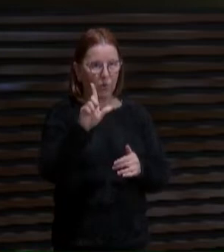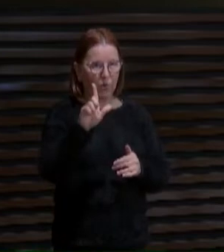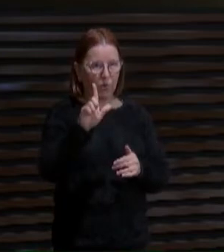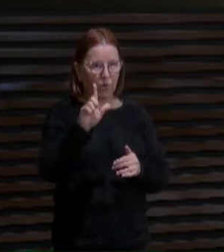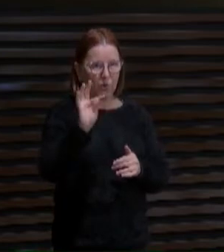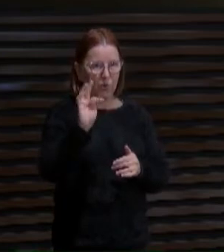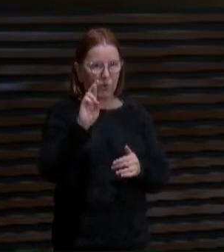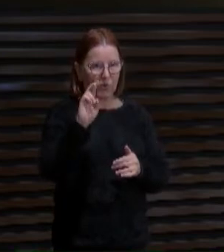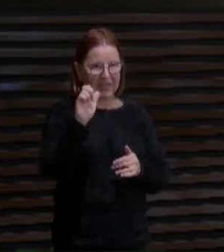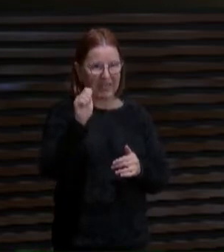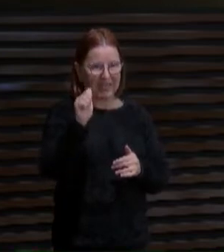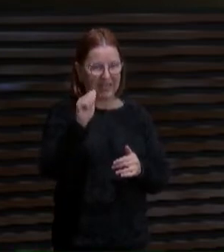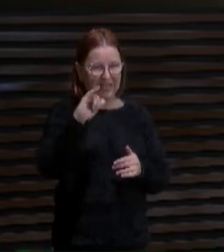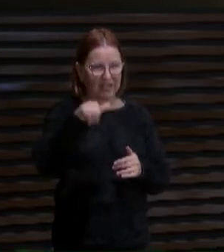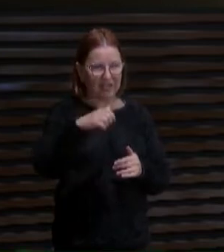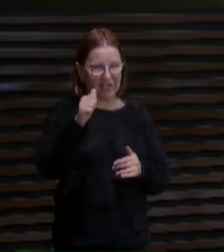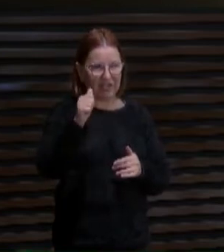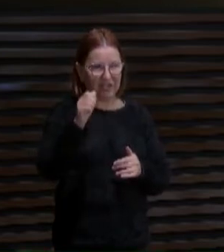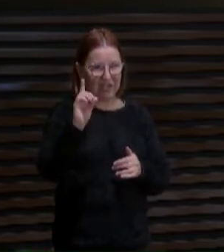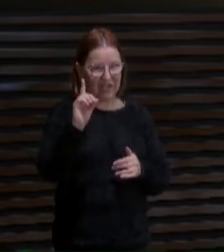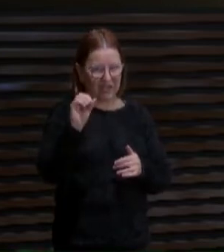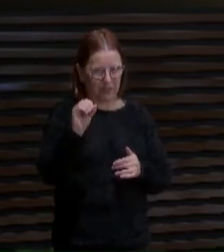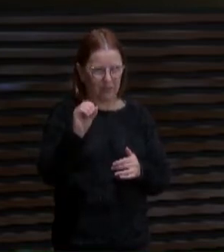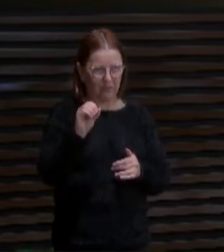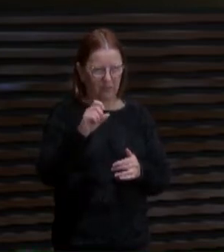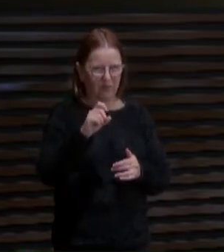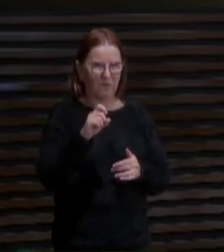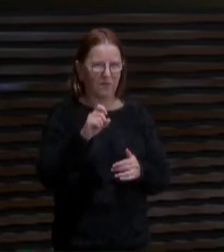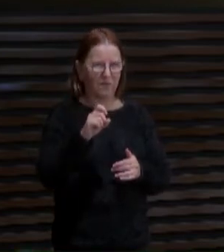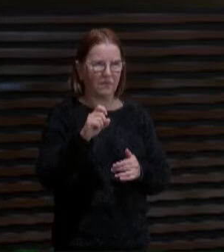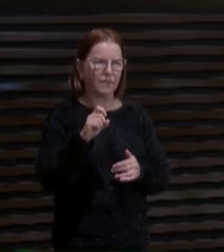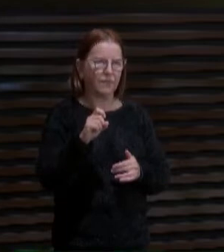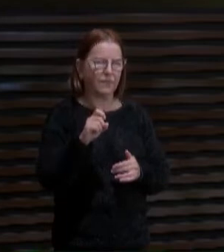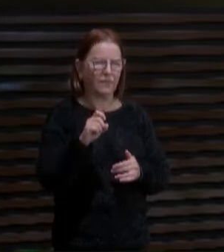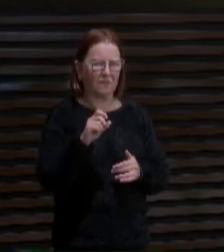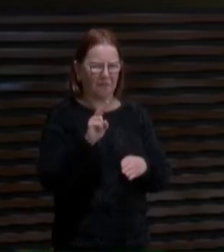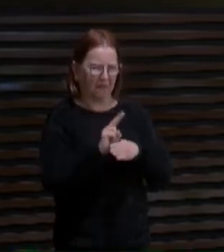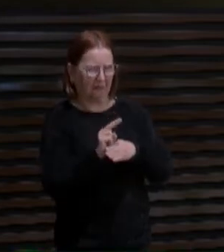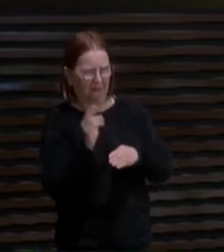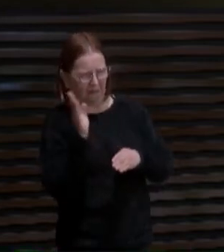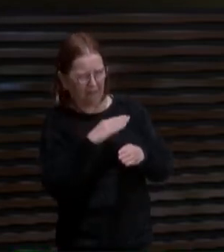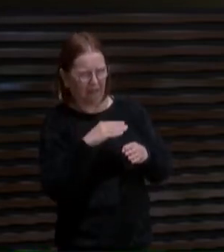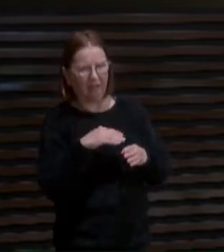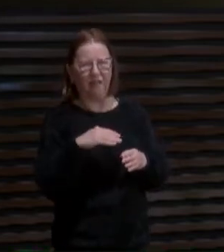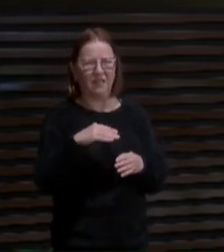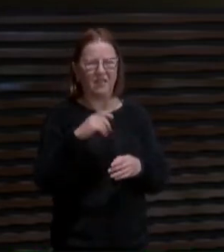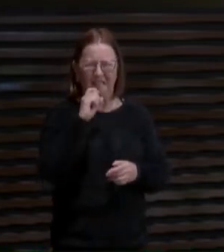repreendido maltratado insultado quando ele era injuriado